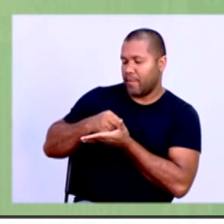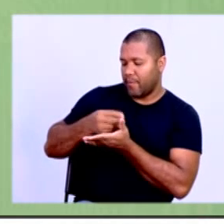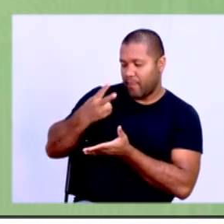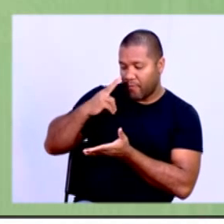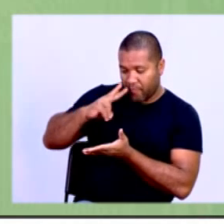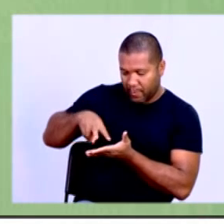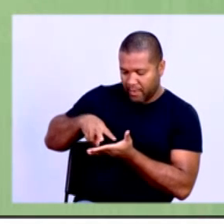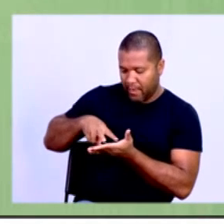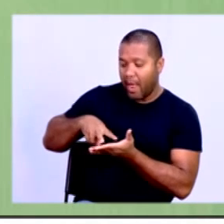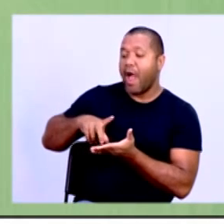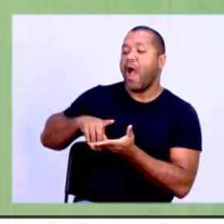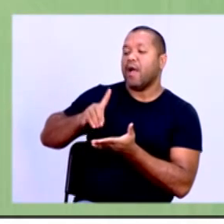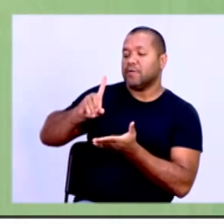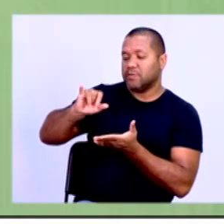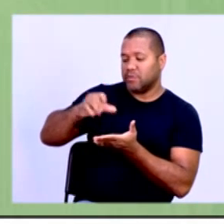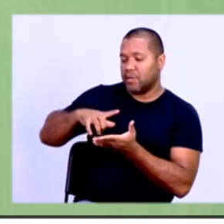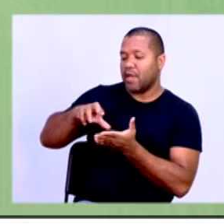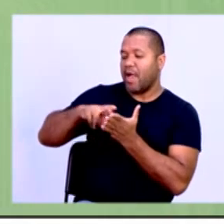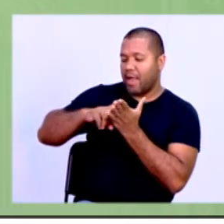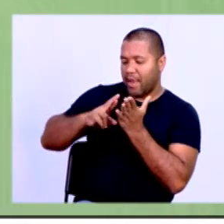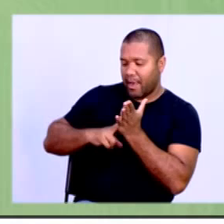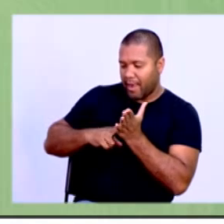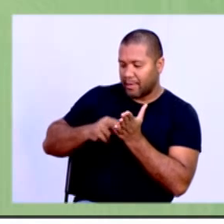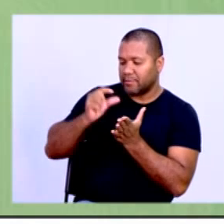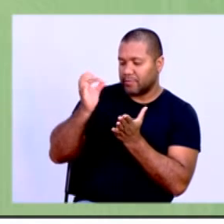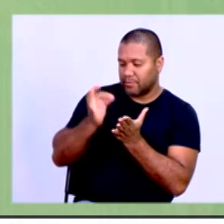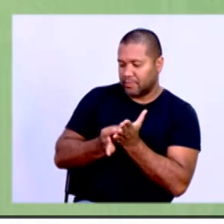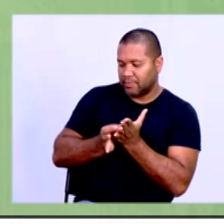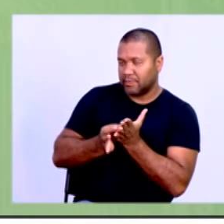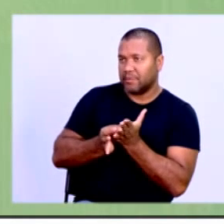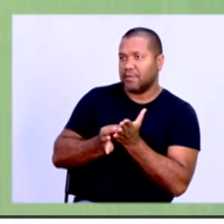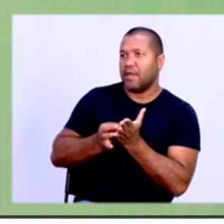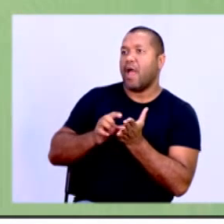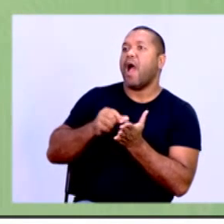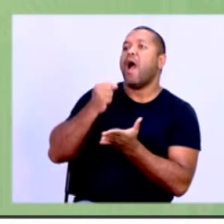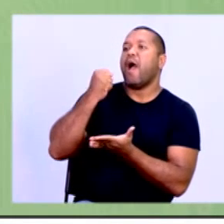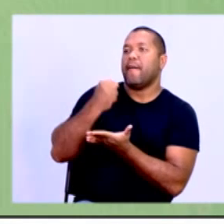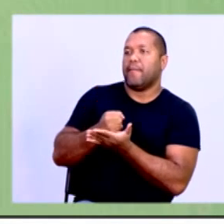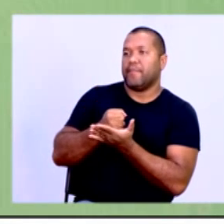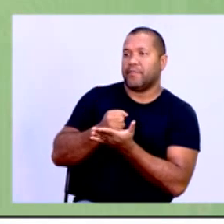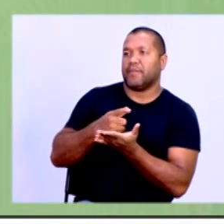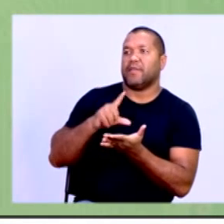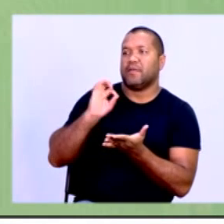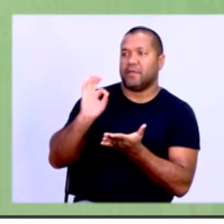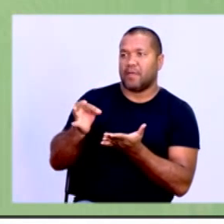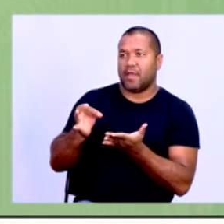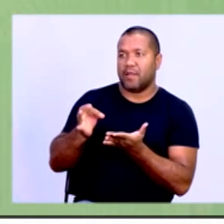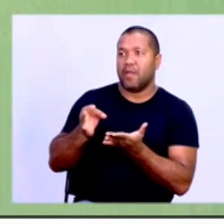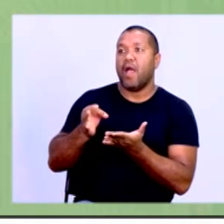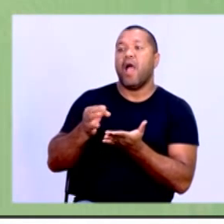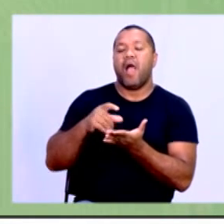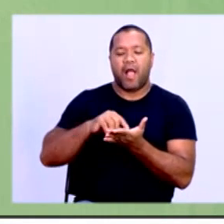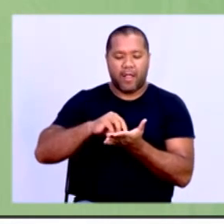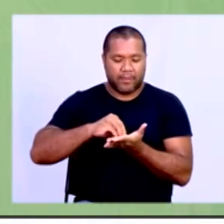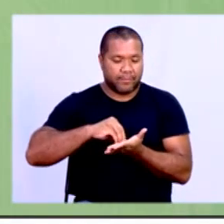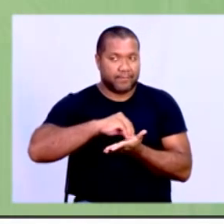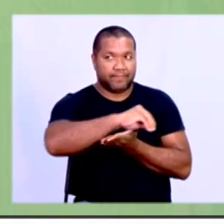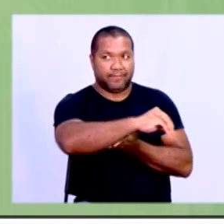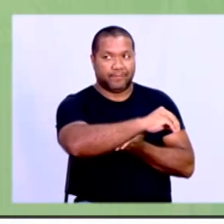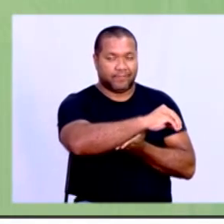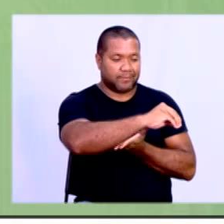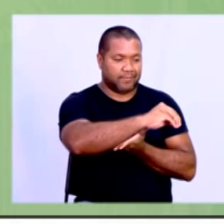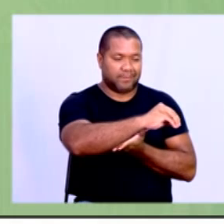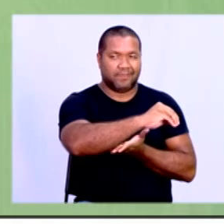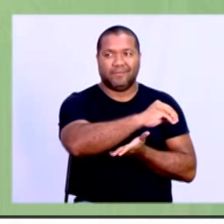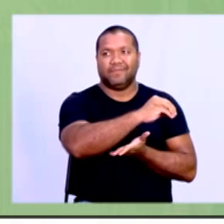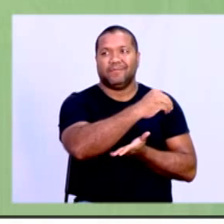validade de acordo com as regras de autenticação e autorização. Delega dados para serem